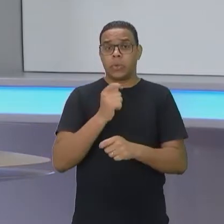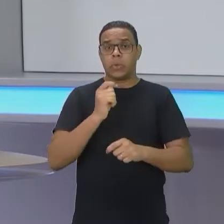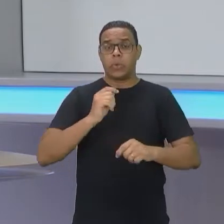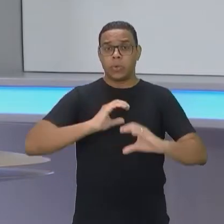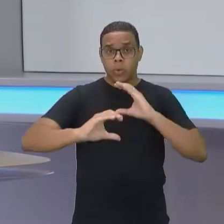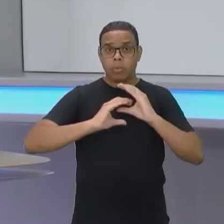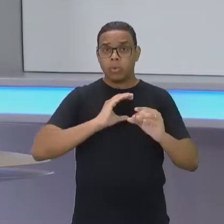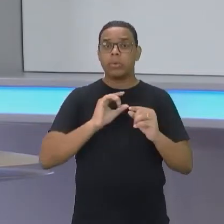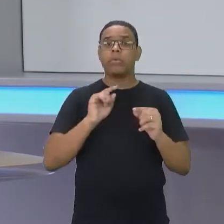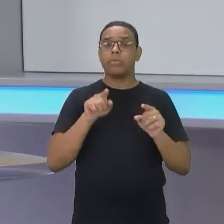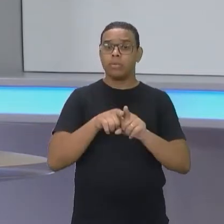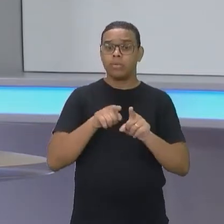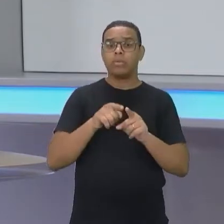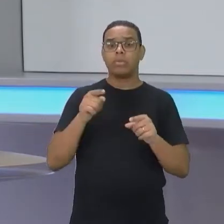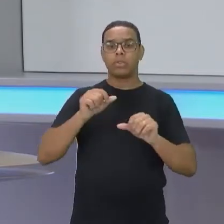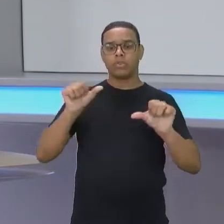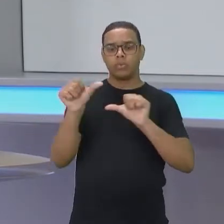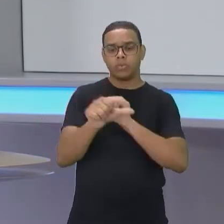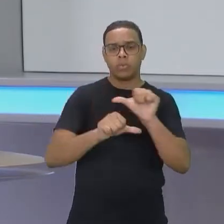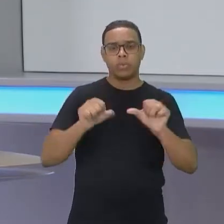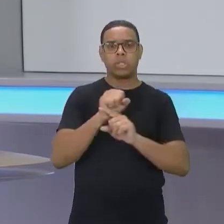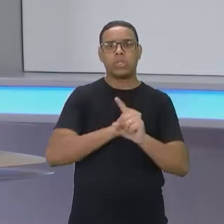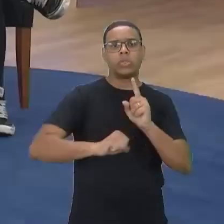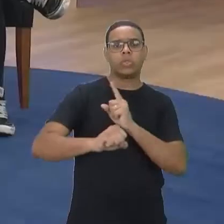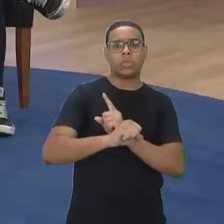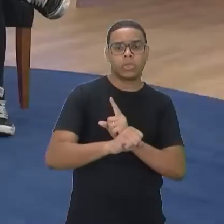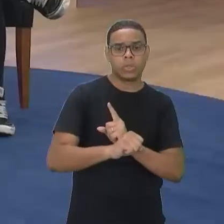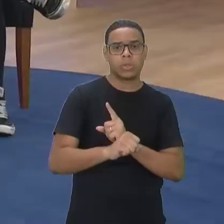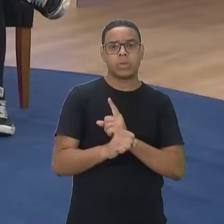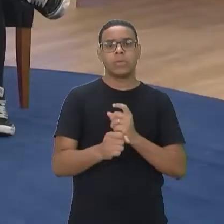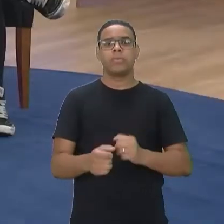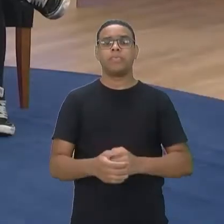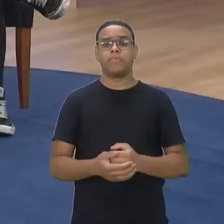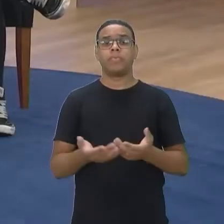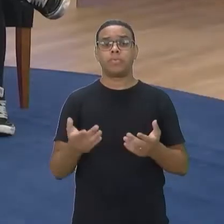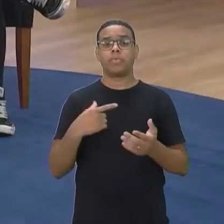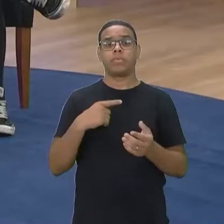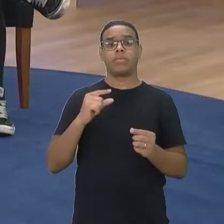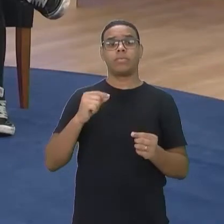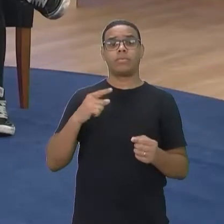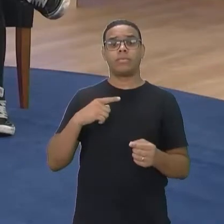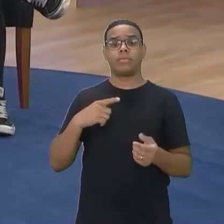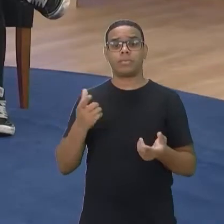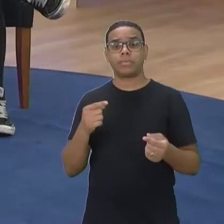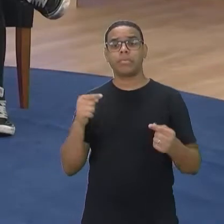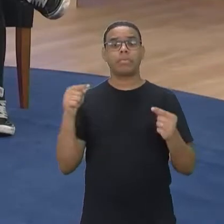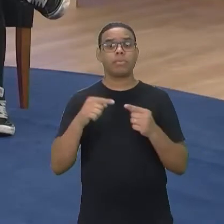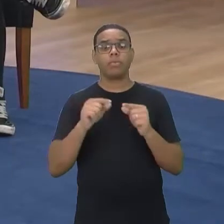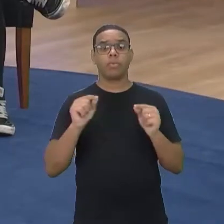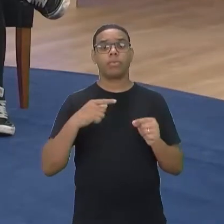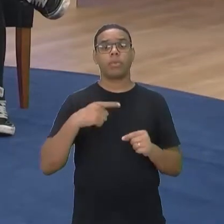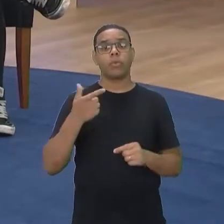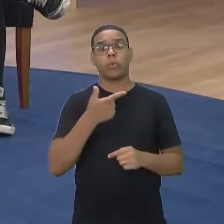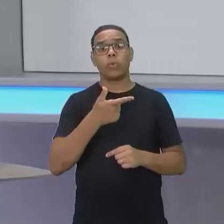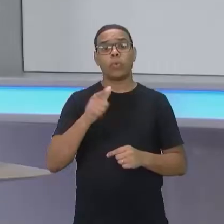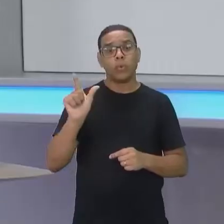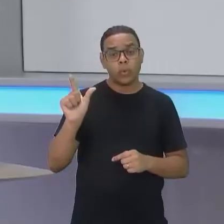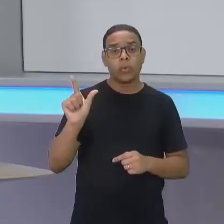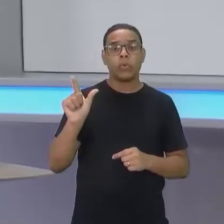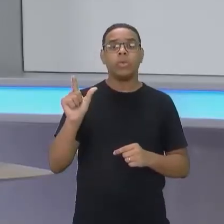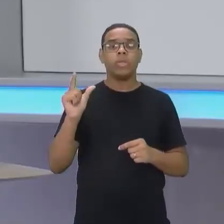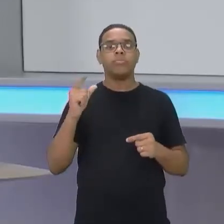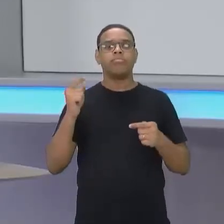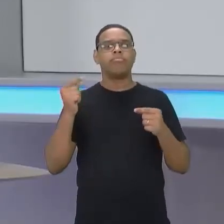coisas, inclusive essa ideia de mudanças sociais, fazendo algo, né, que tem outro, né?